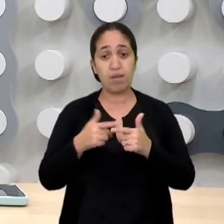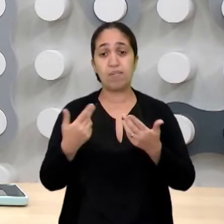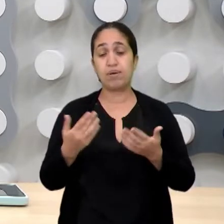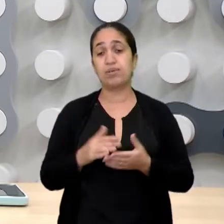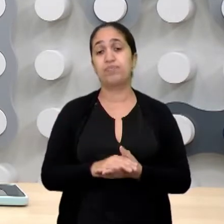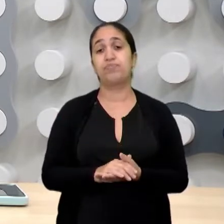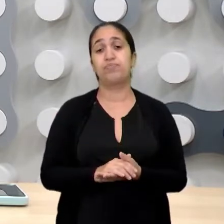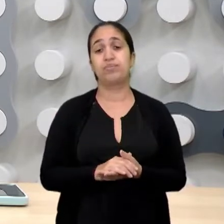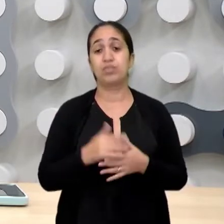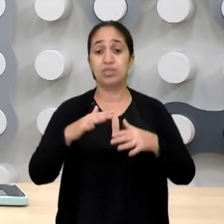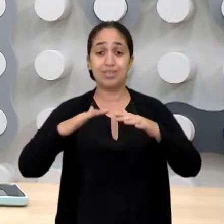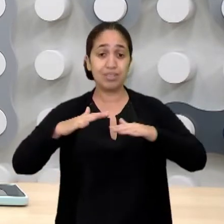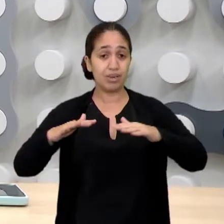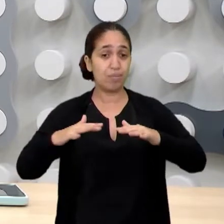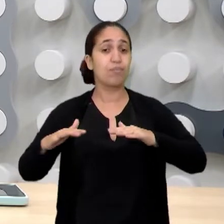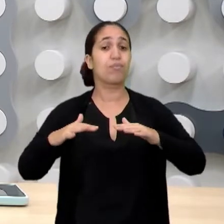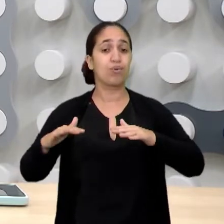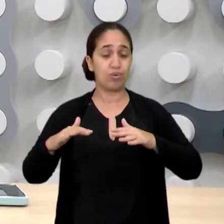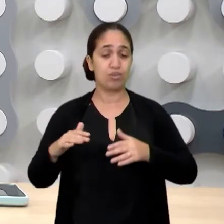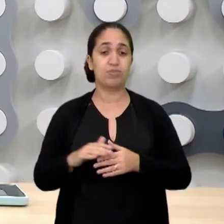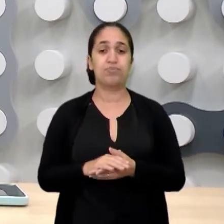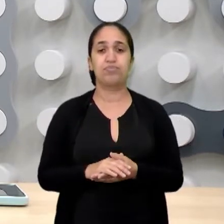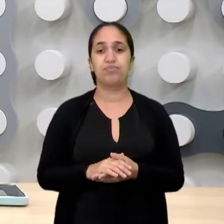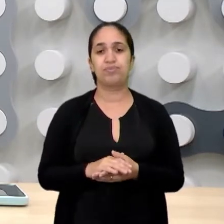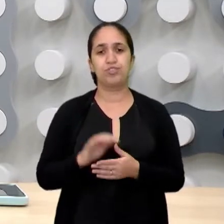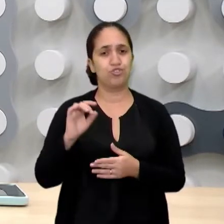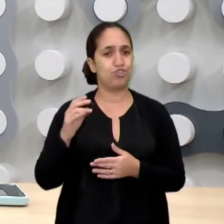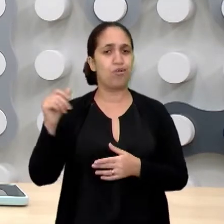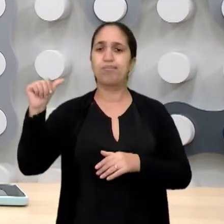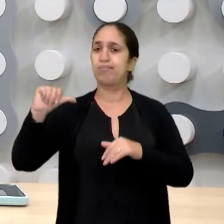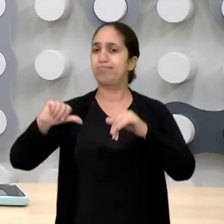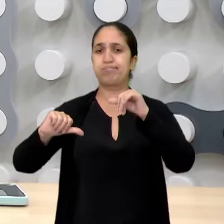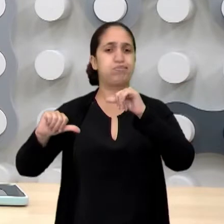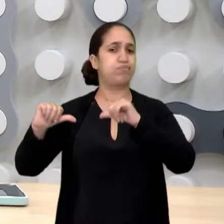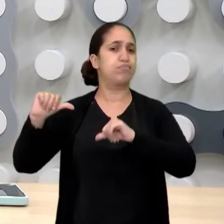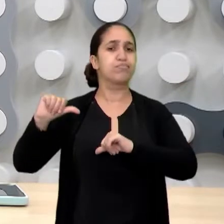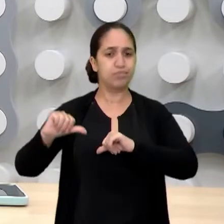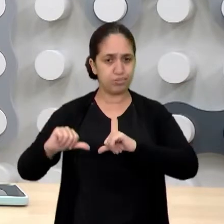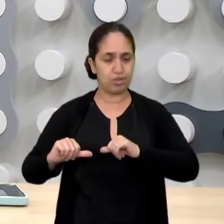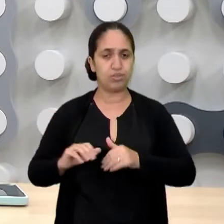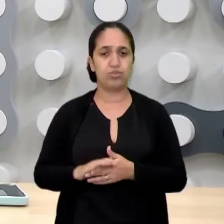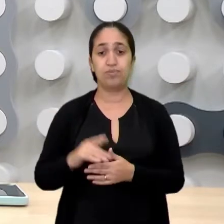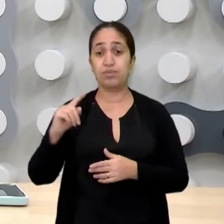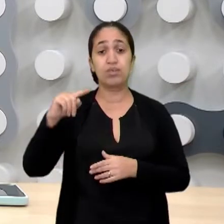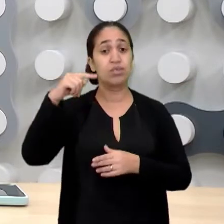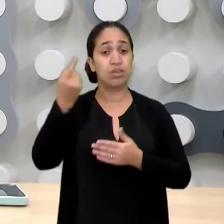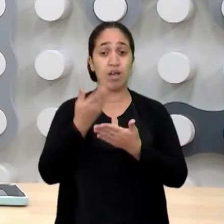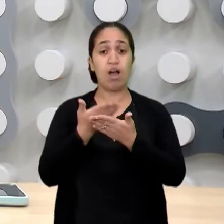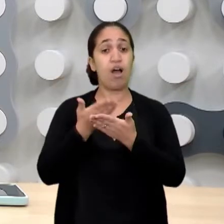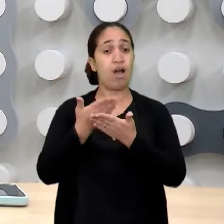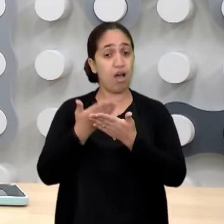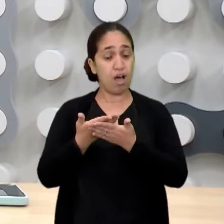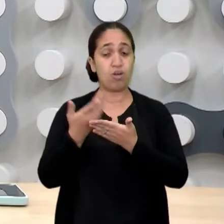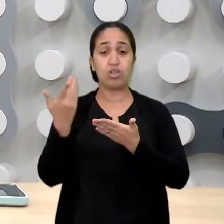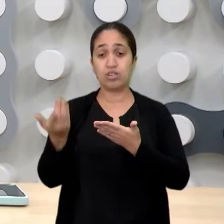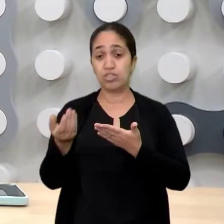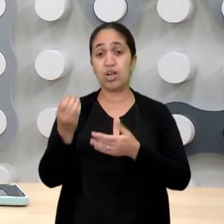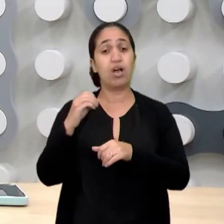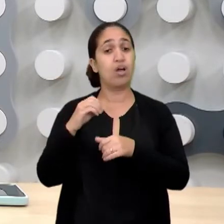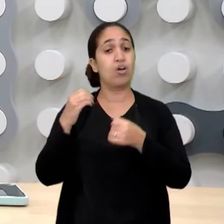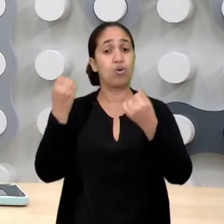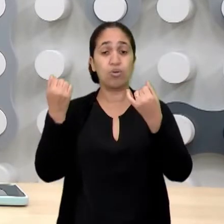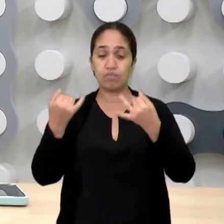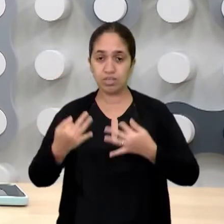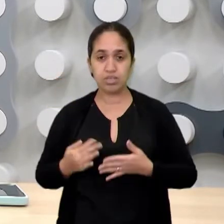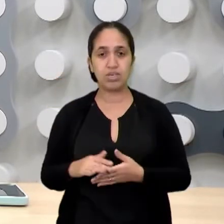esse tremor de terra aí, tá certo? Só agravando mais ainda a situação. Na próxima aula eu comentei sobre a escala de Mercalli, então, né,